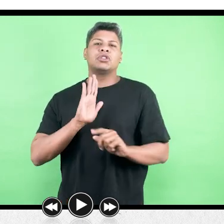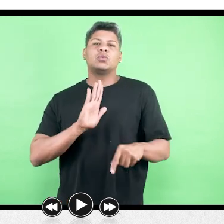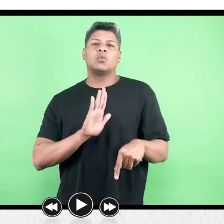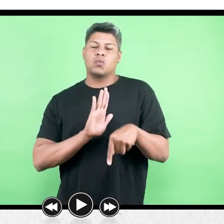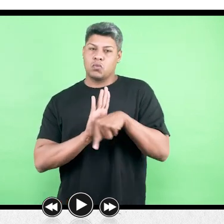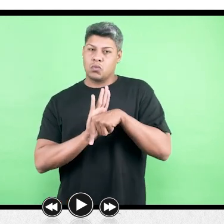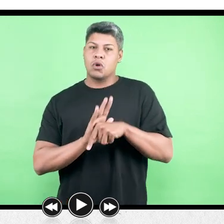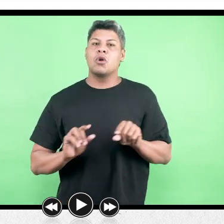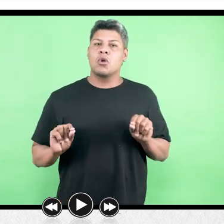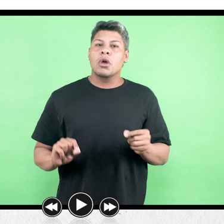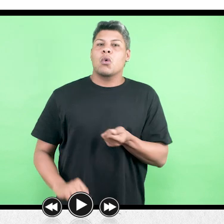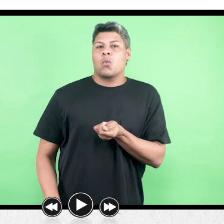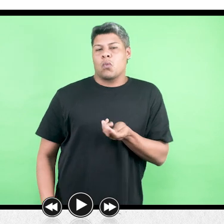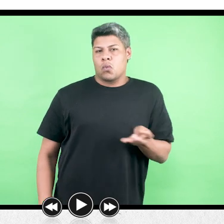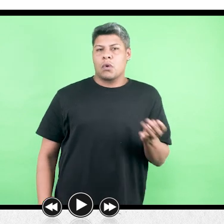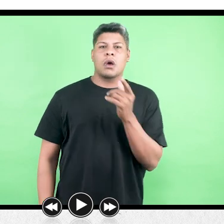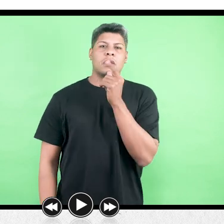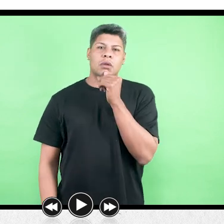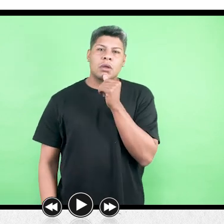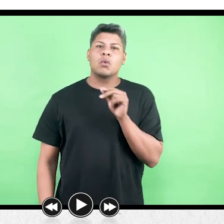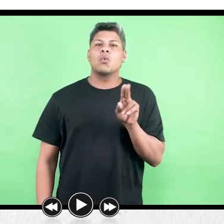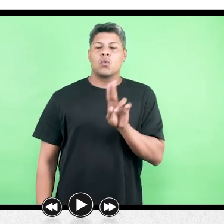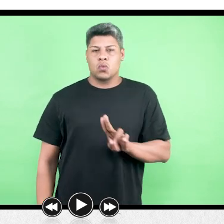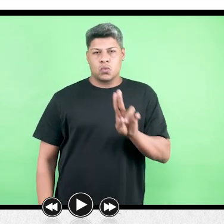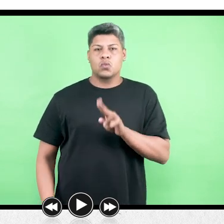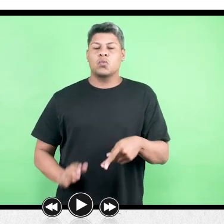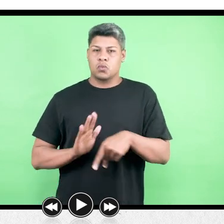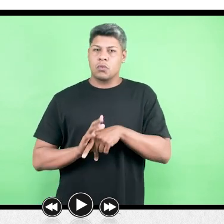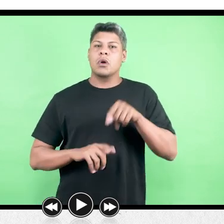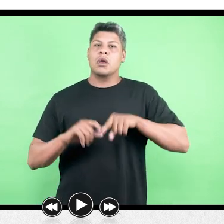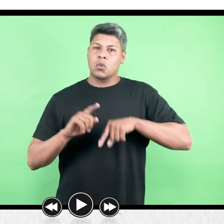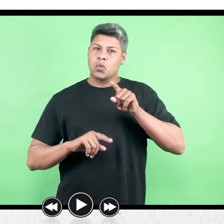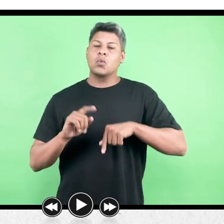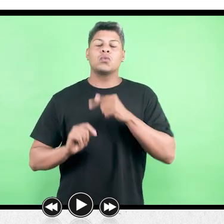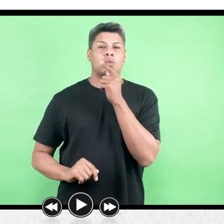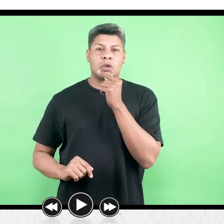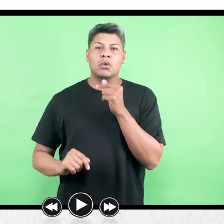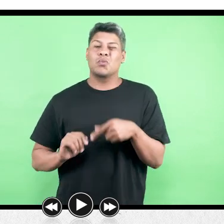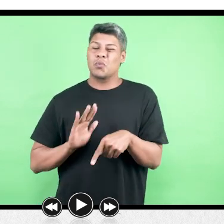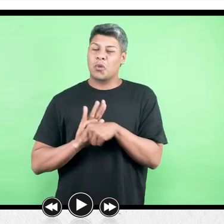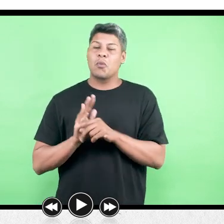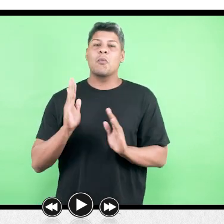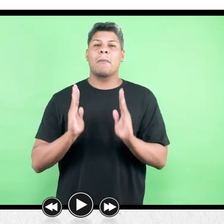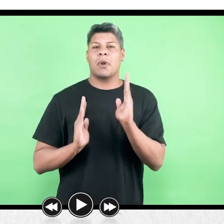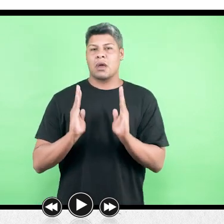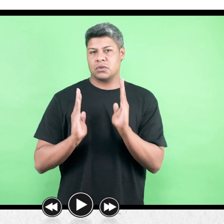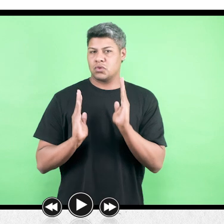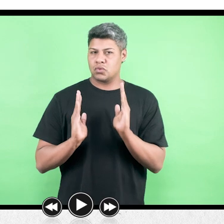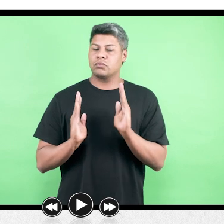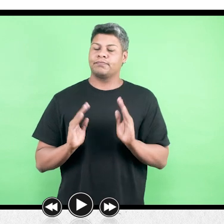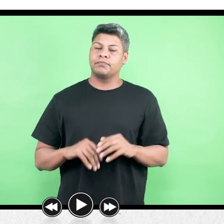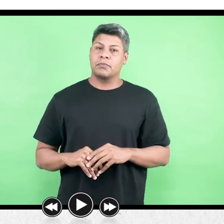determinada quantidade de água, ou seja, do uso de recursos hídricos, por um prazo determinado. E há uns termos